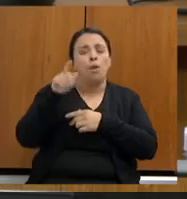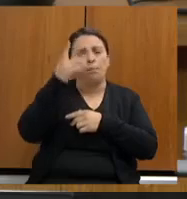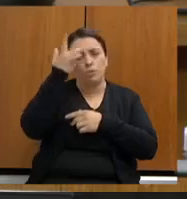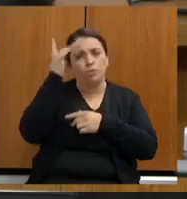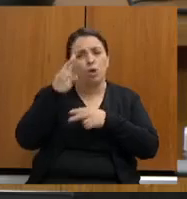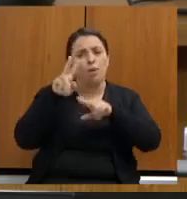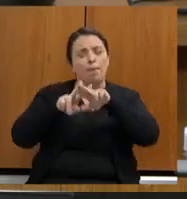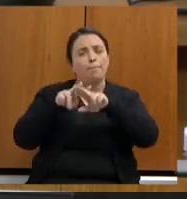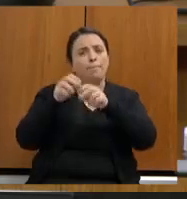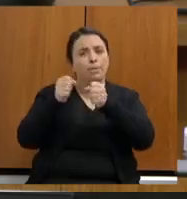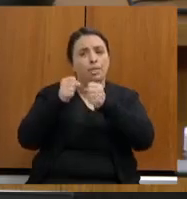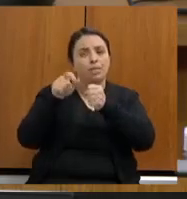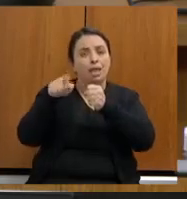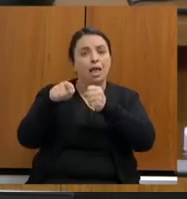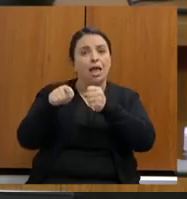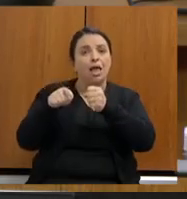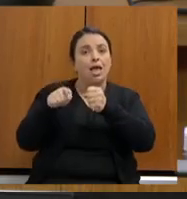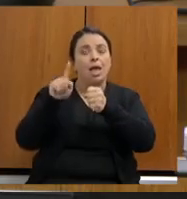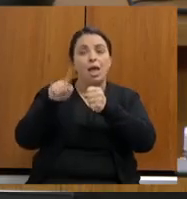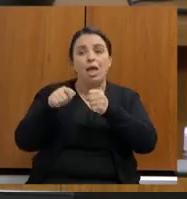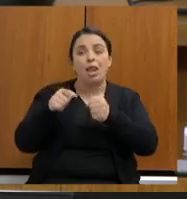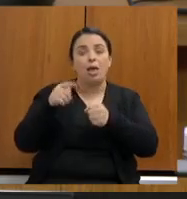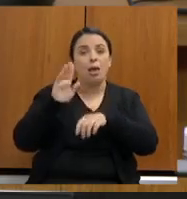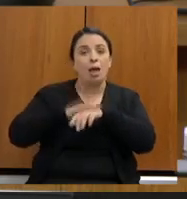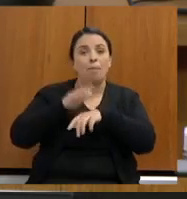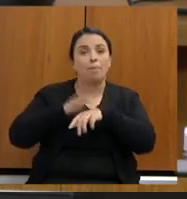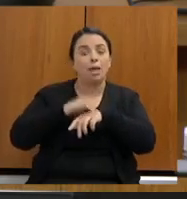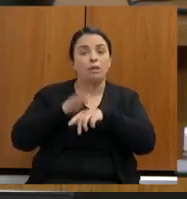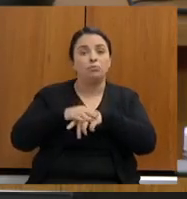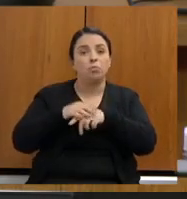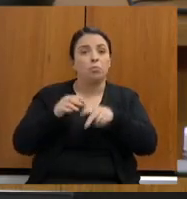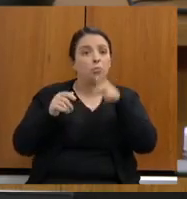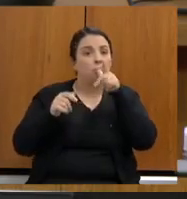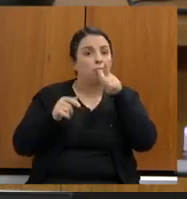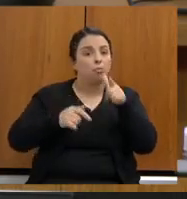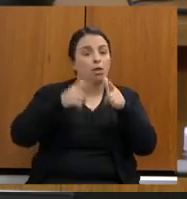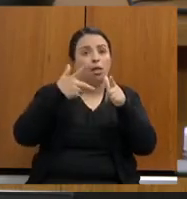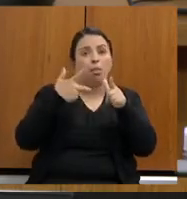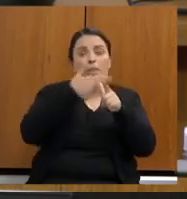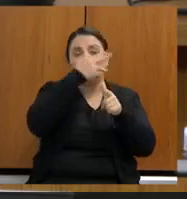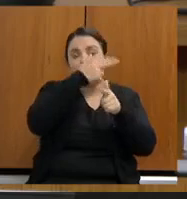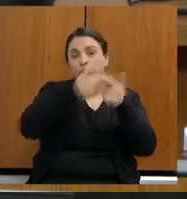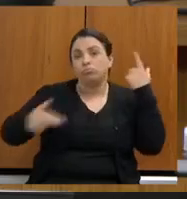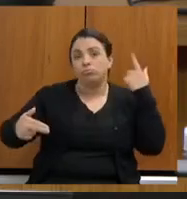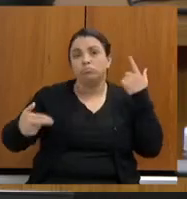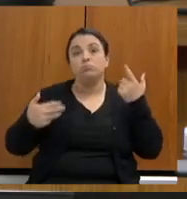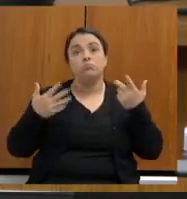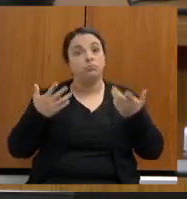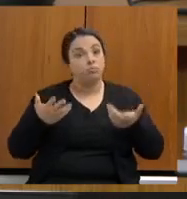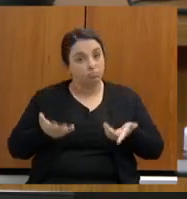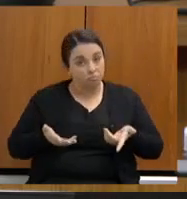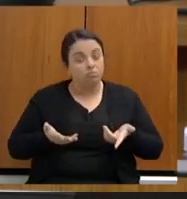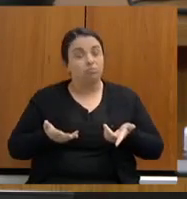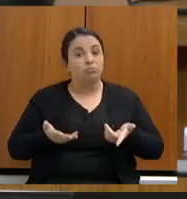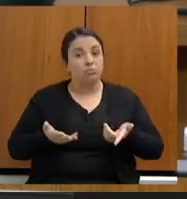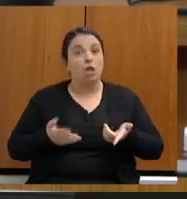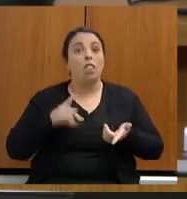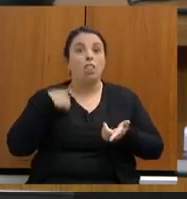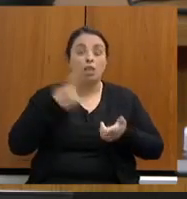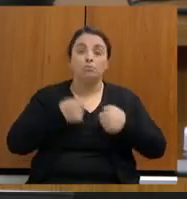como é que a pessoa dessa e solta ela tá em tratamento o tempo inteiro nós somos demais medidas de segurança no estado de Minas Gerais